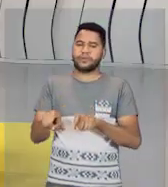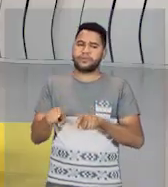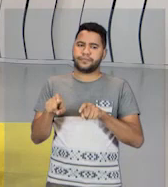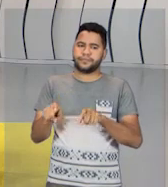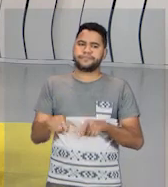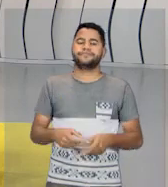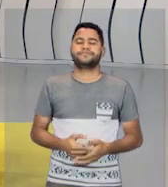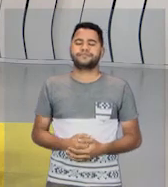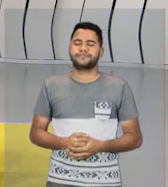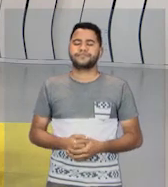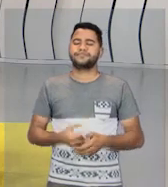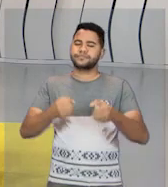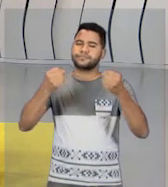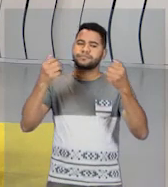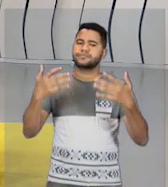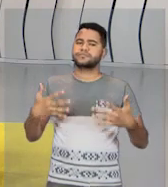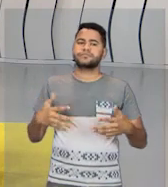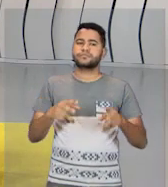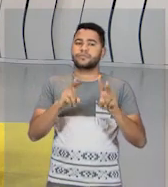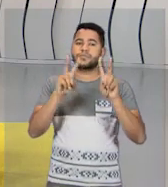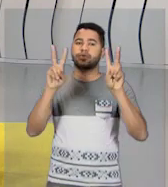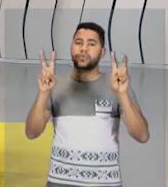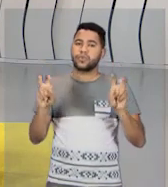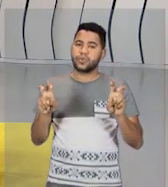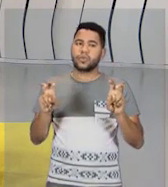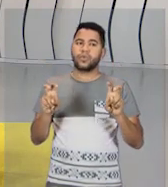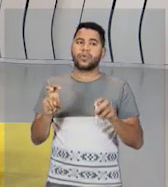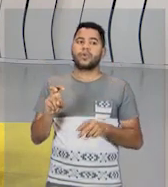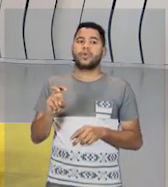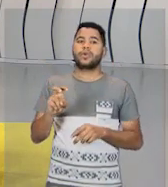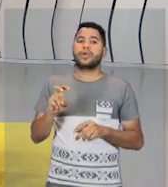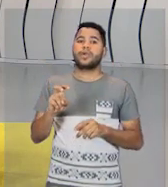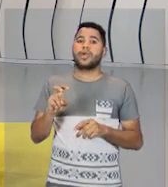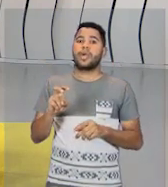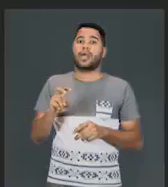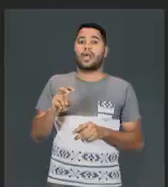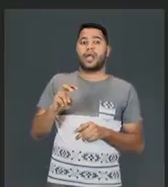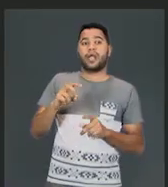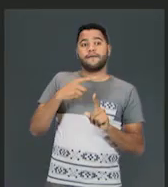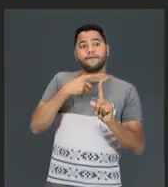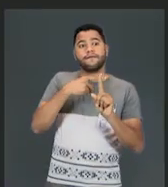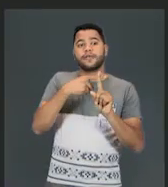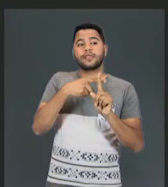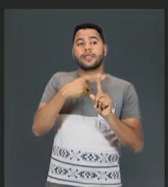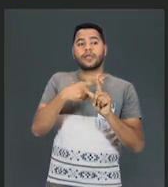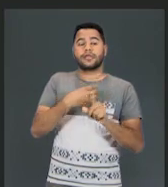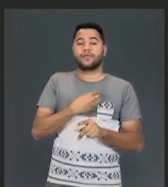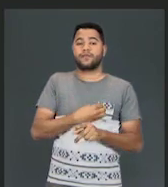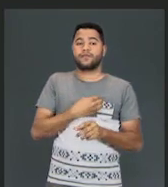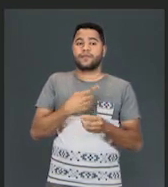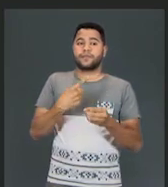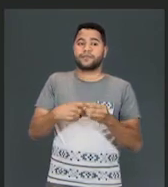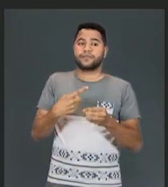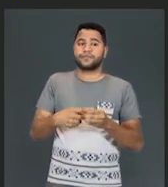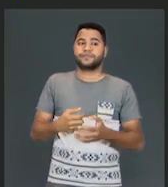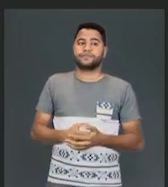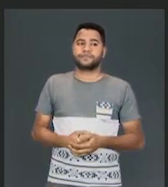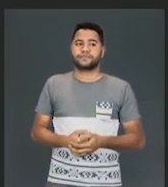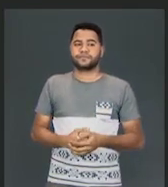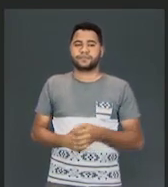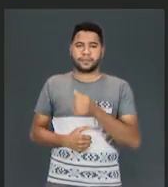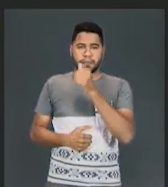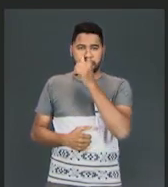interior vamos falar um pouco sobre as vantagens que se viver na cidade se Life